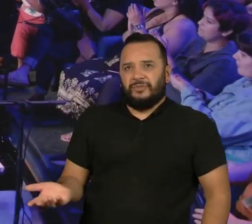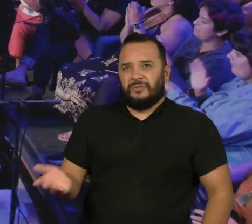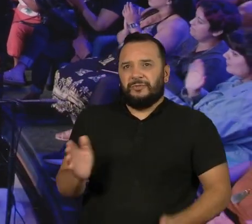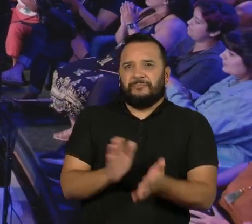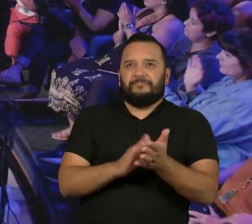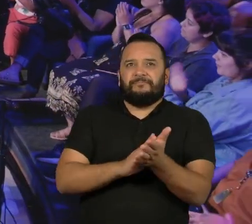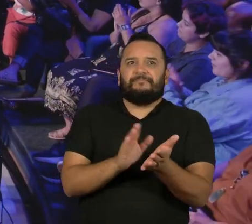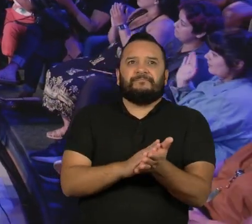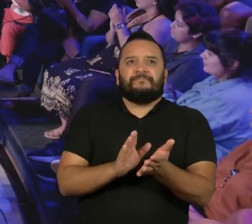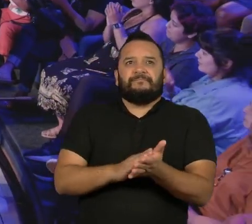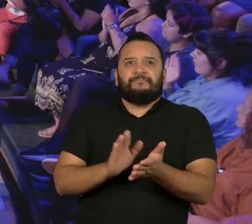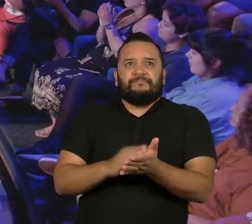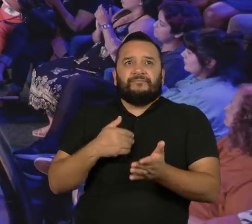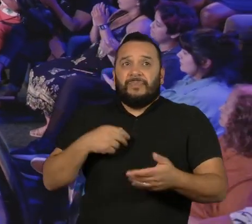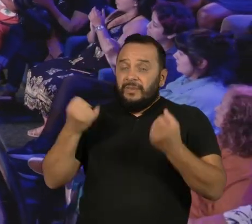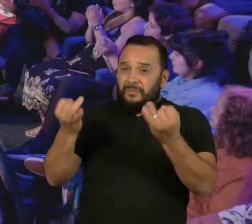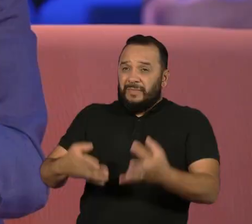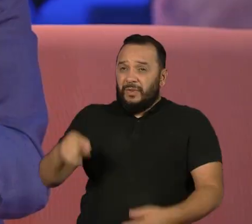E eu falo